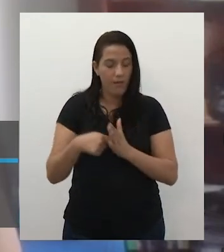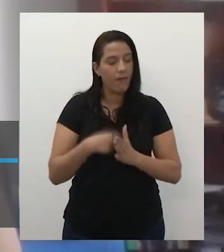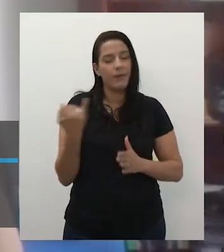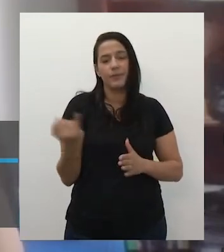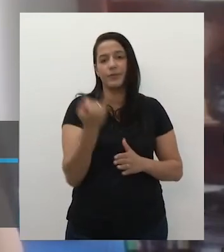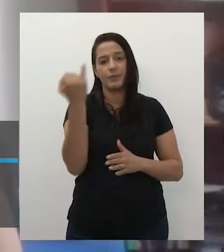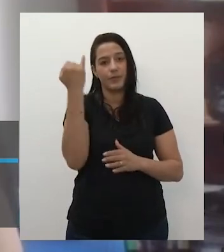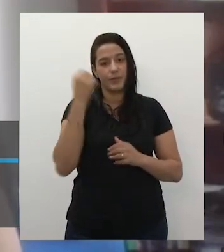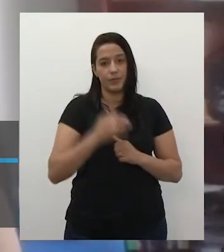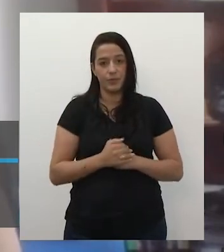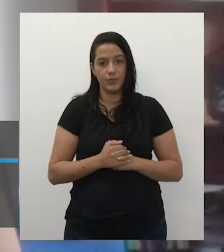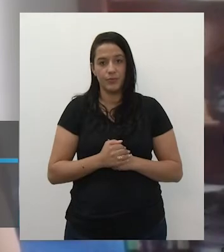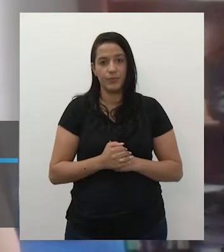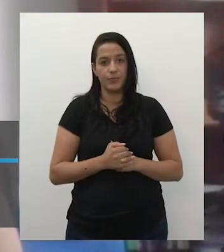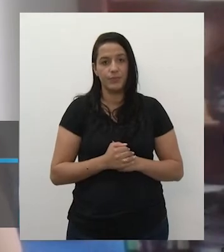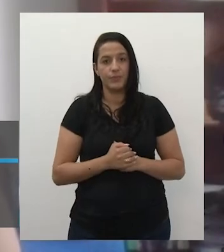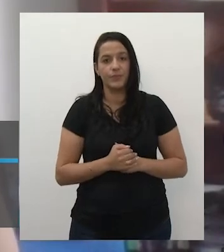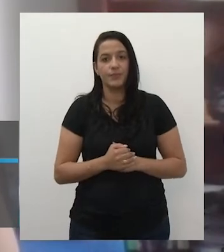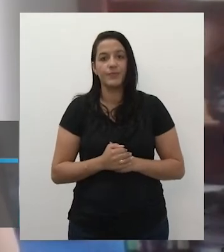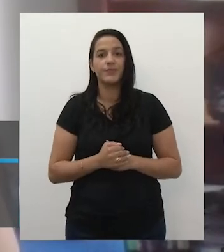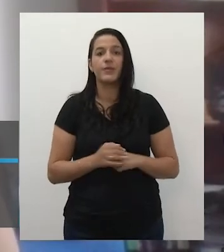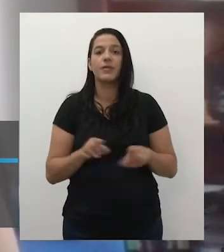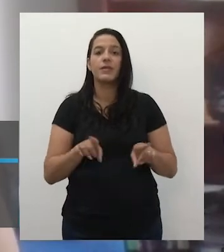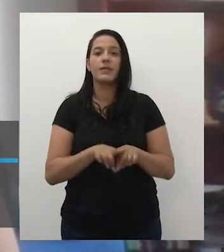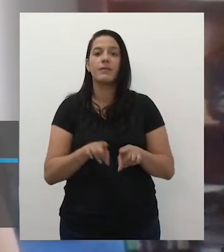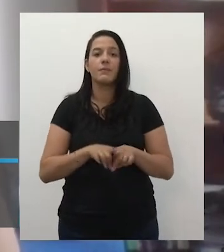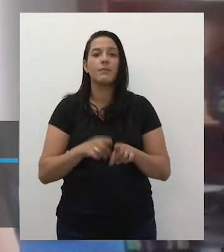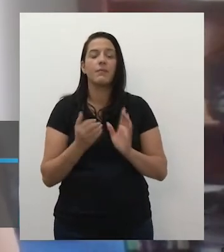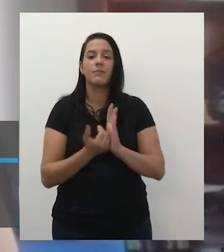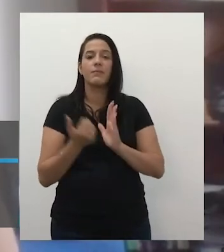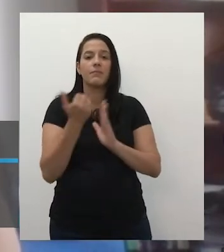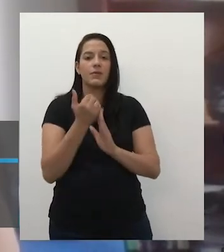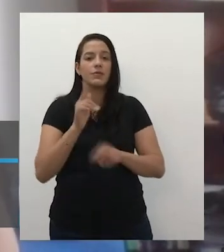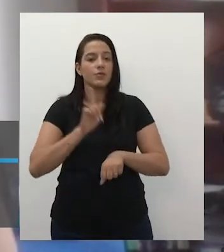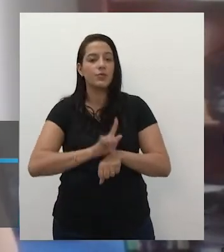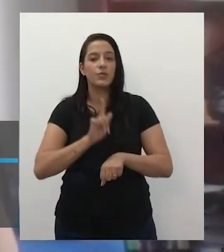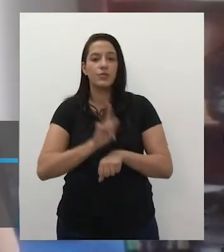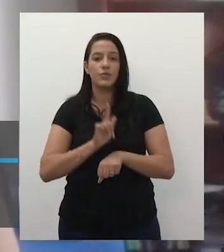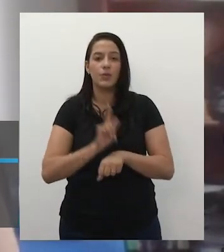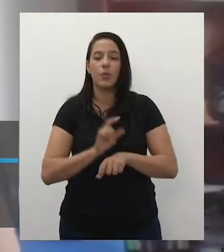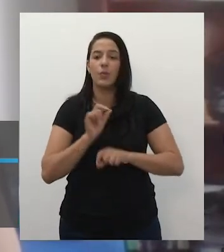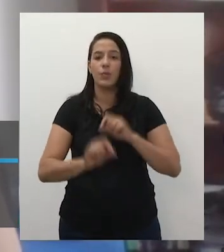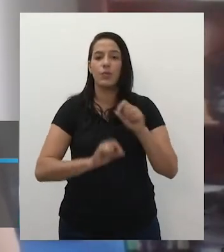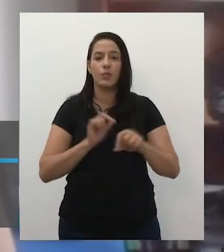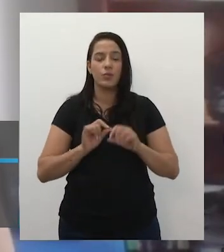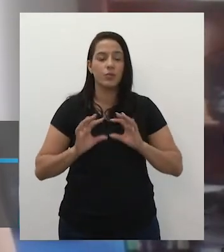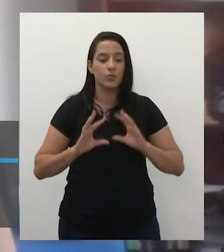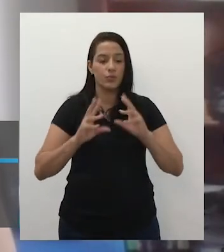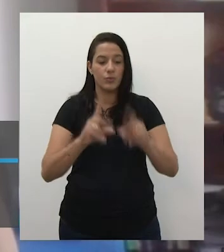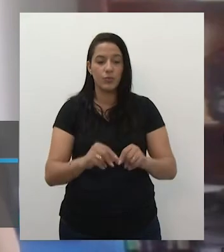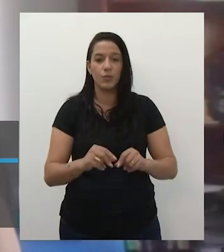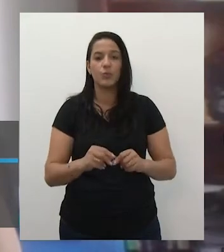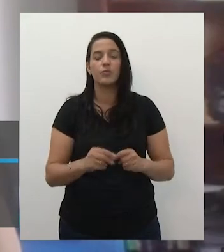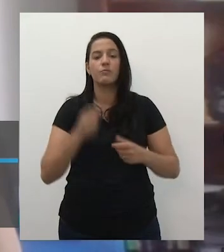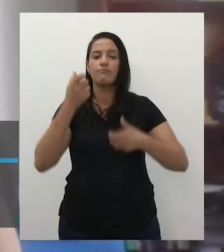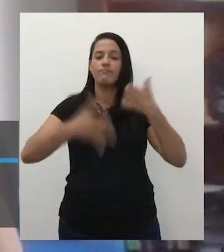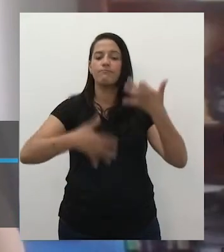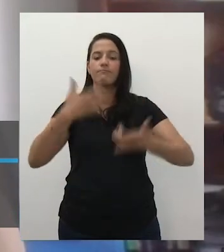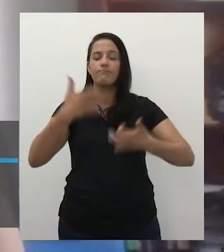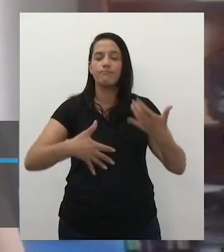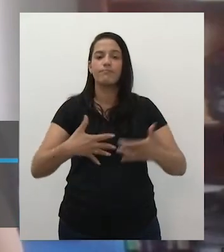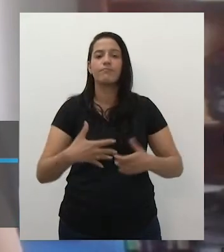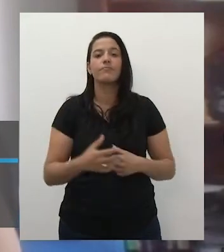pessoal? Então, quando a gente está nesse processo de desenvolvimento, a gente tem que sempre pensar na